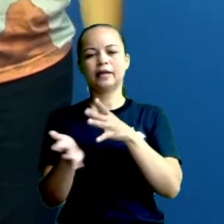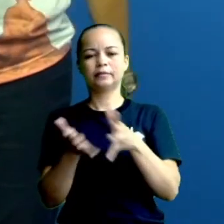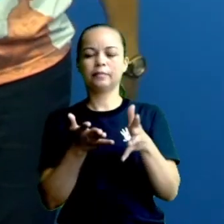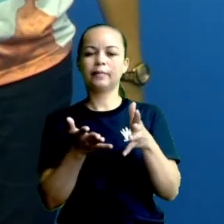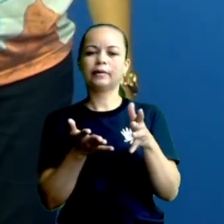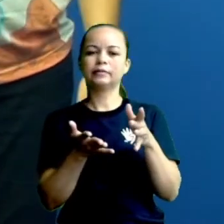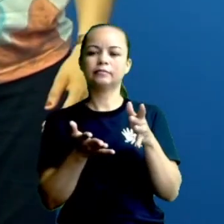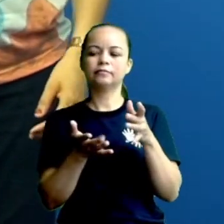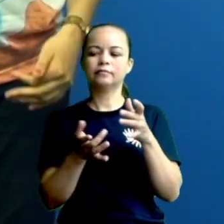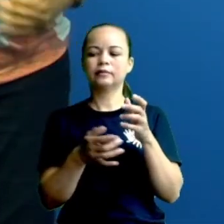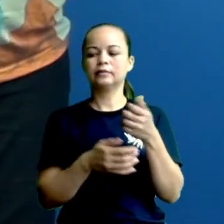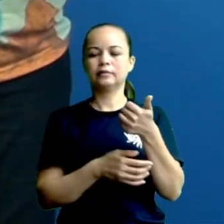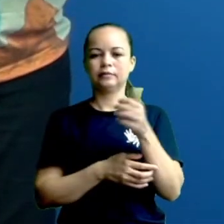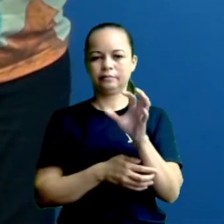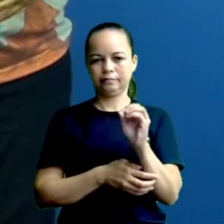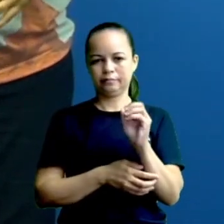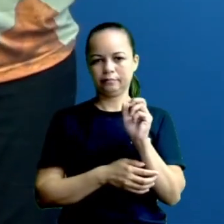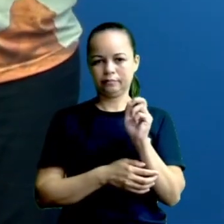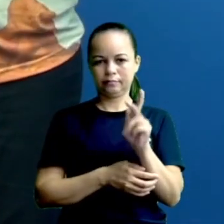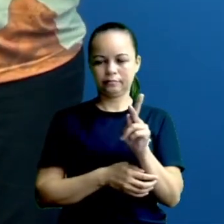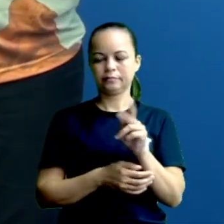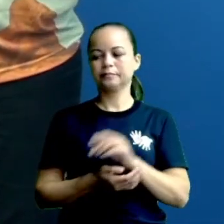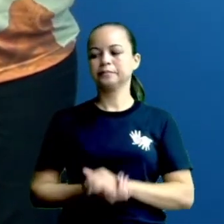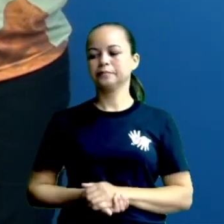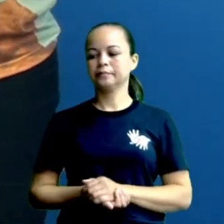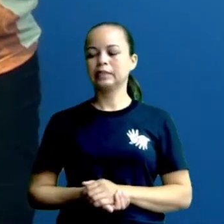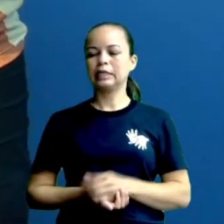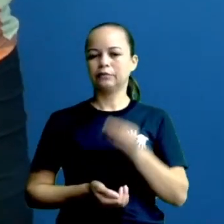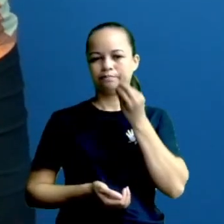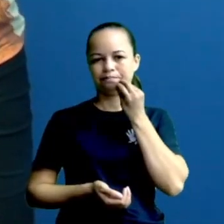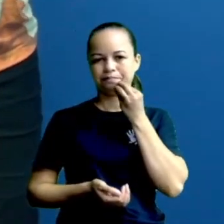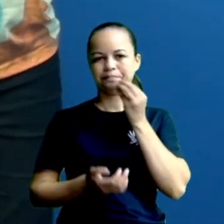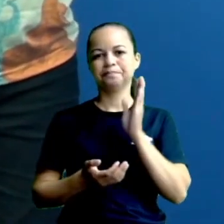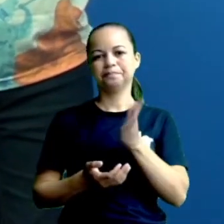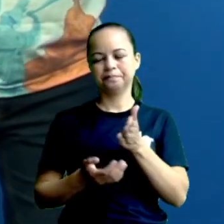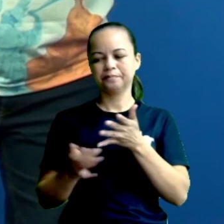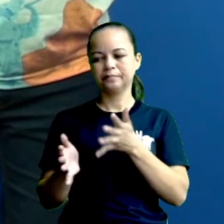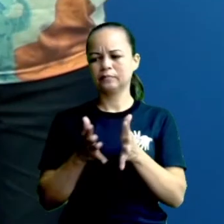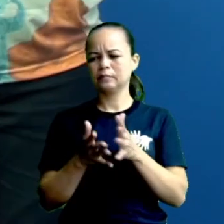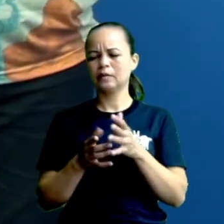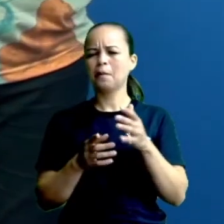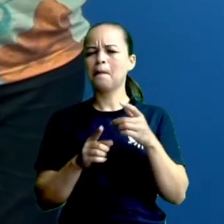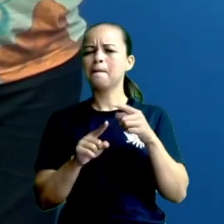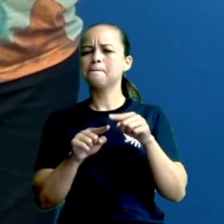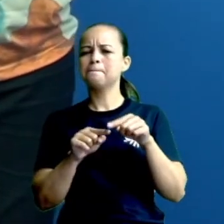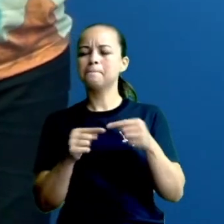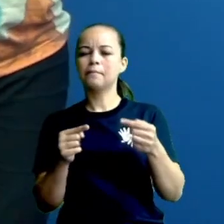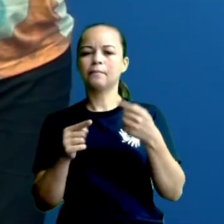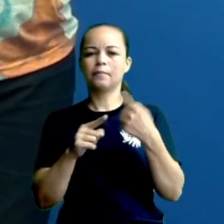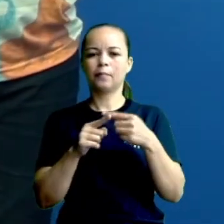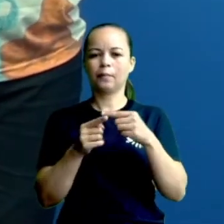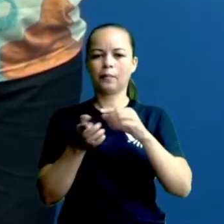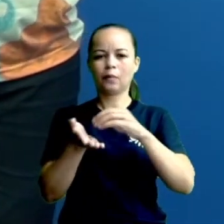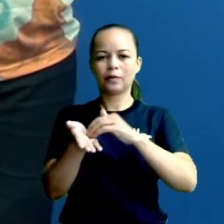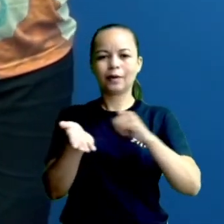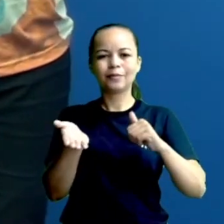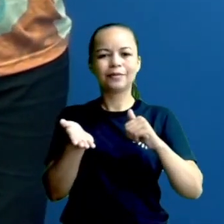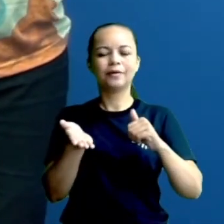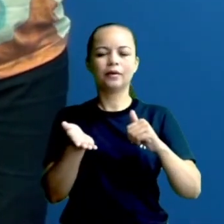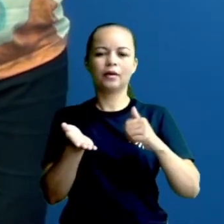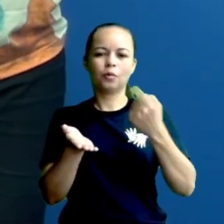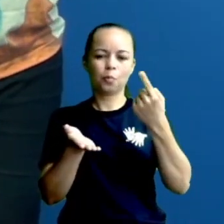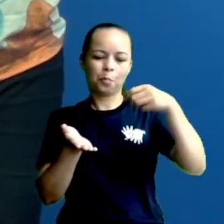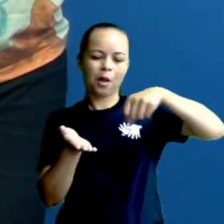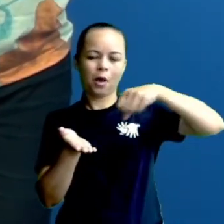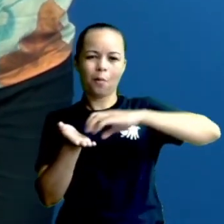pesa realmente bem ok então a gente testou aí mas porque eu tirei um dos pacotes